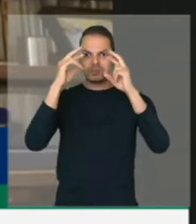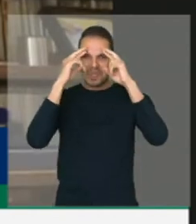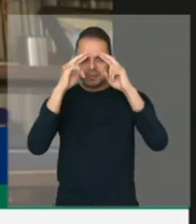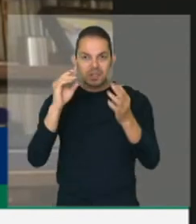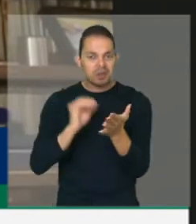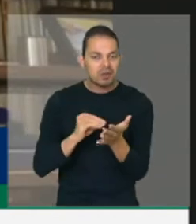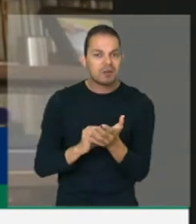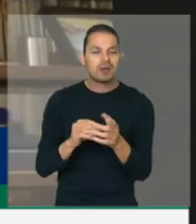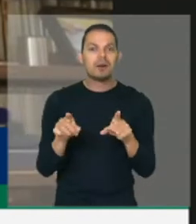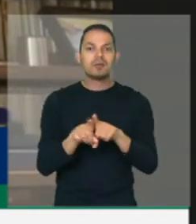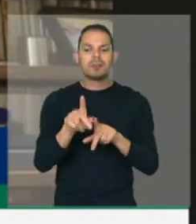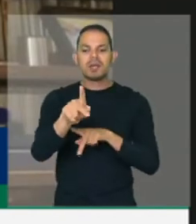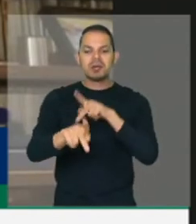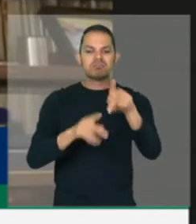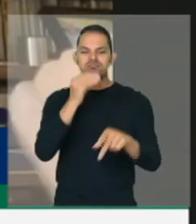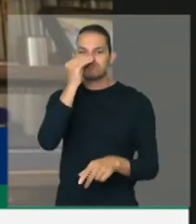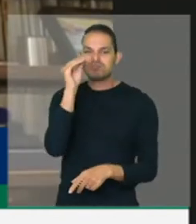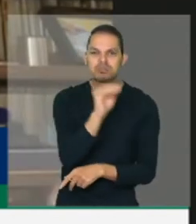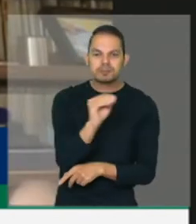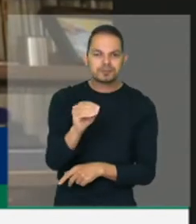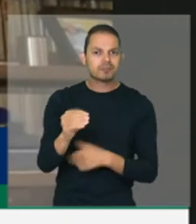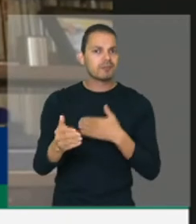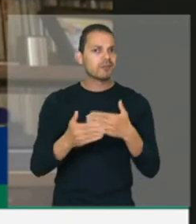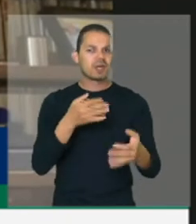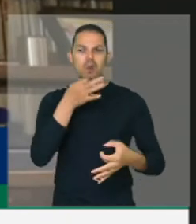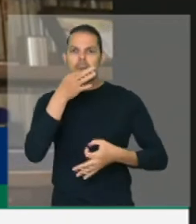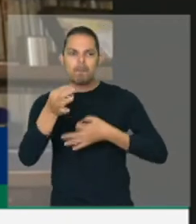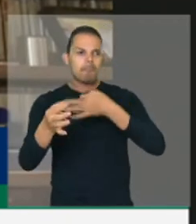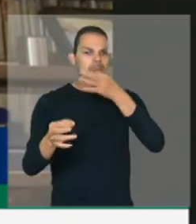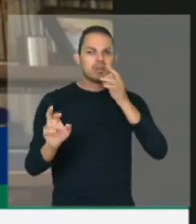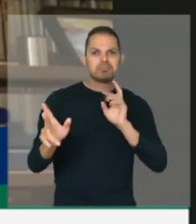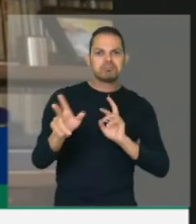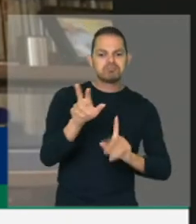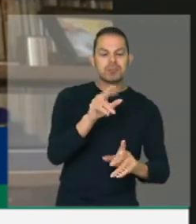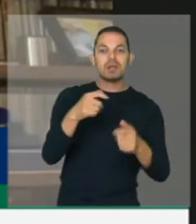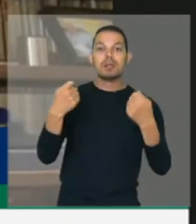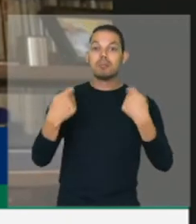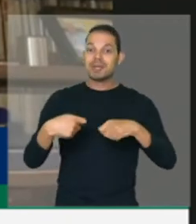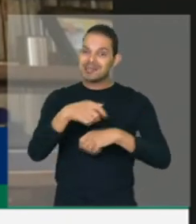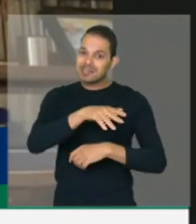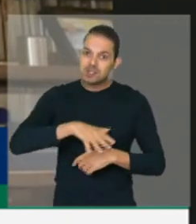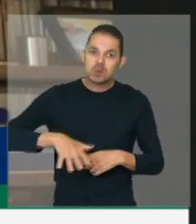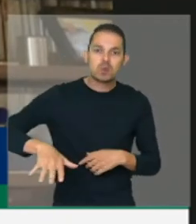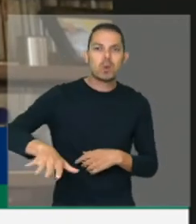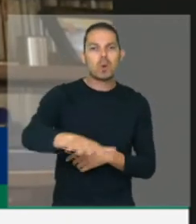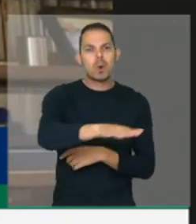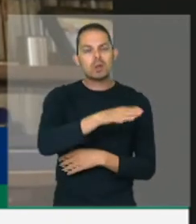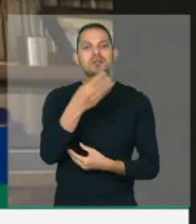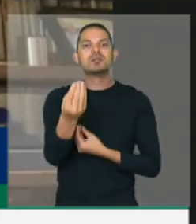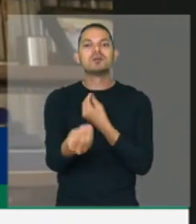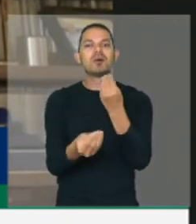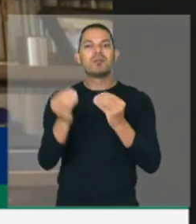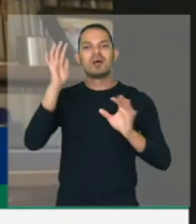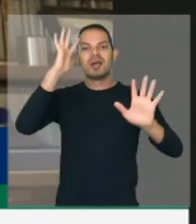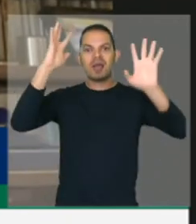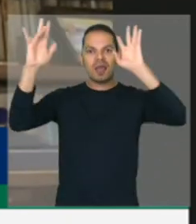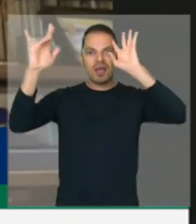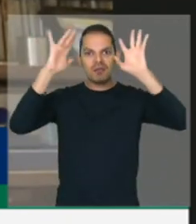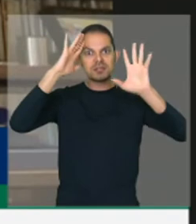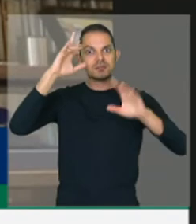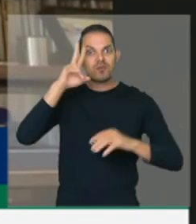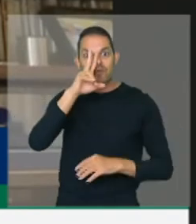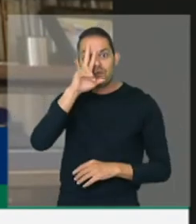ao povo, independente das nossas opiniões. É preciso que todos nós possamos fazer uma reflexão